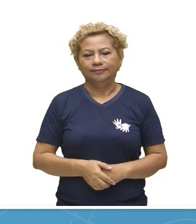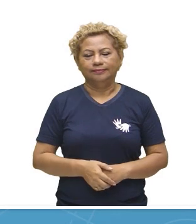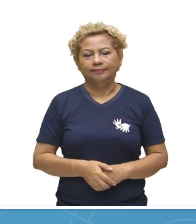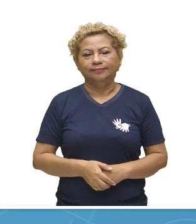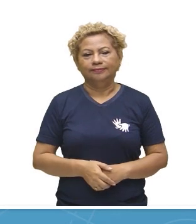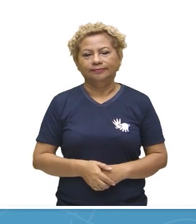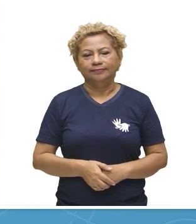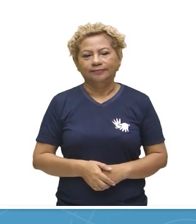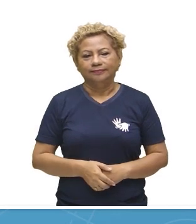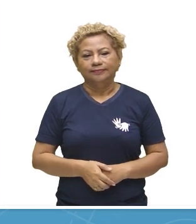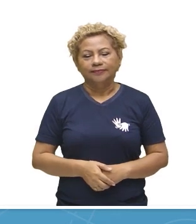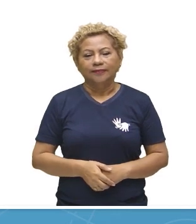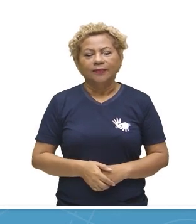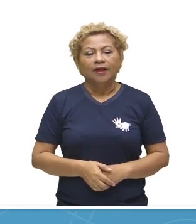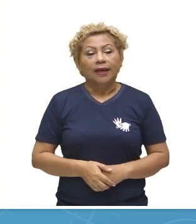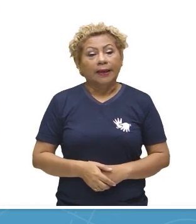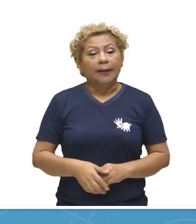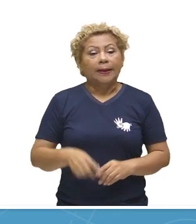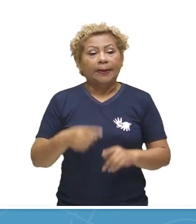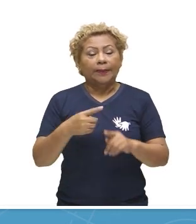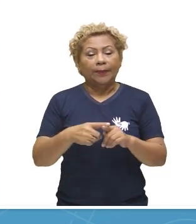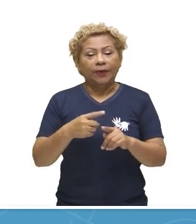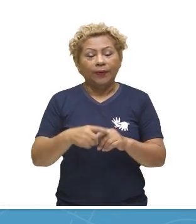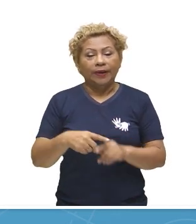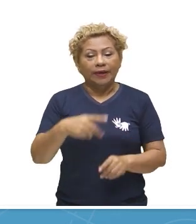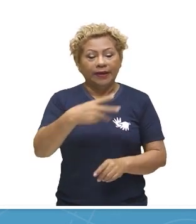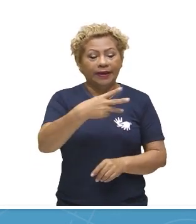900. Por quê?